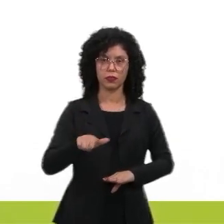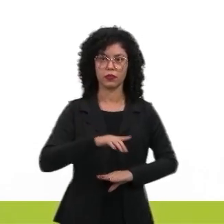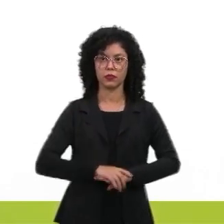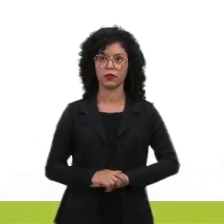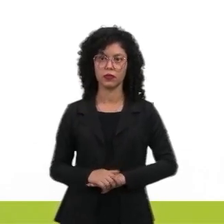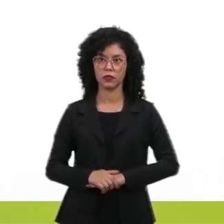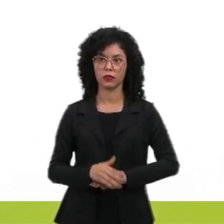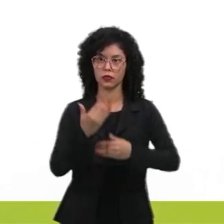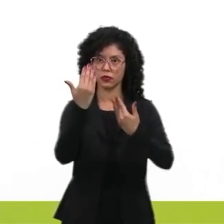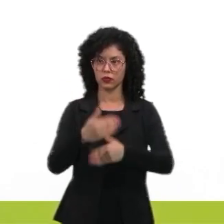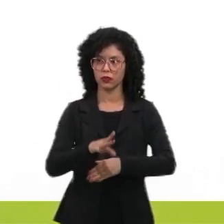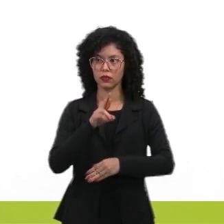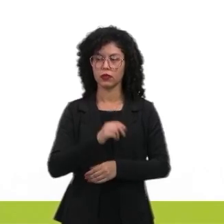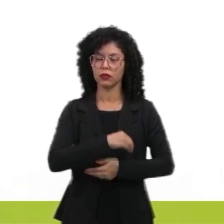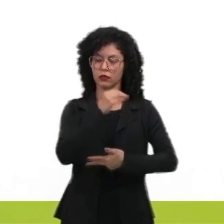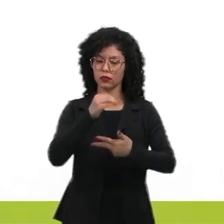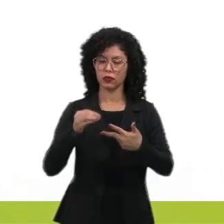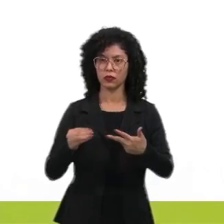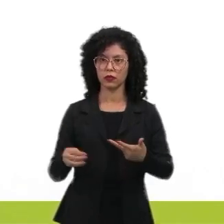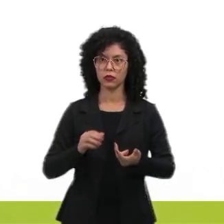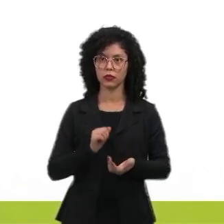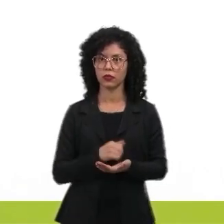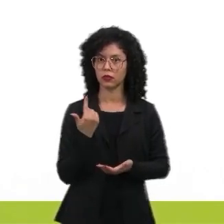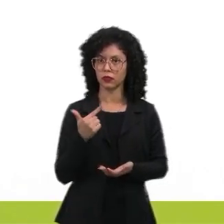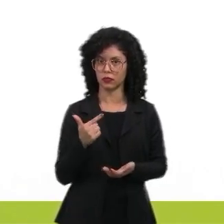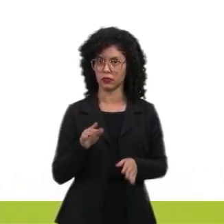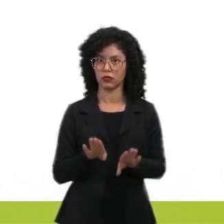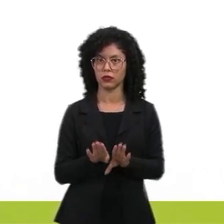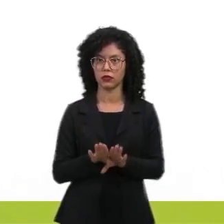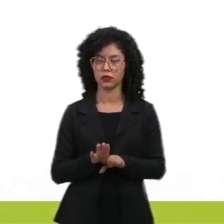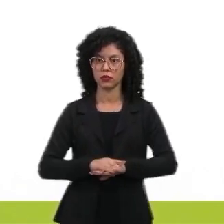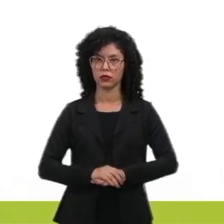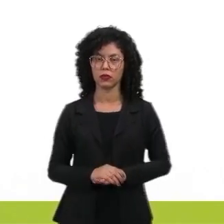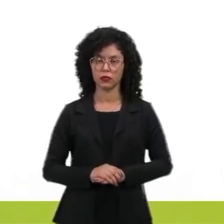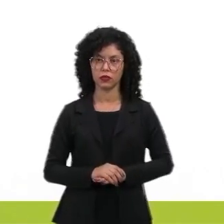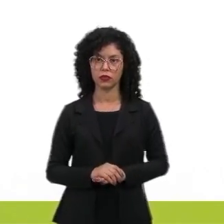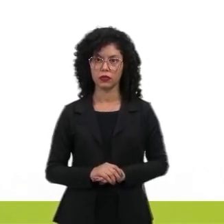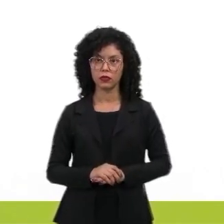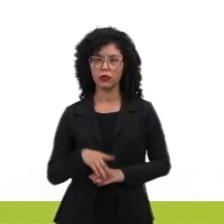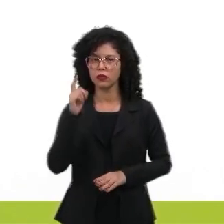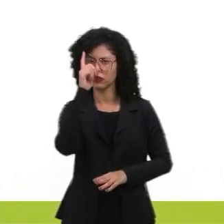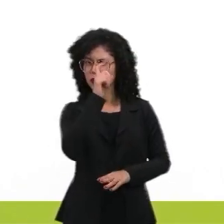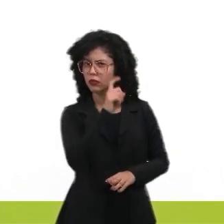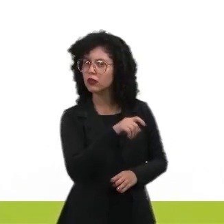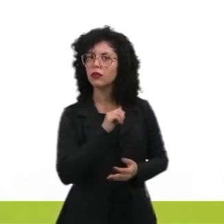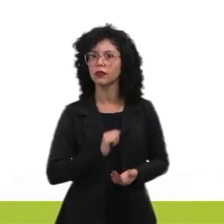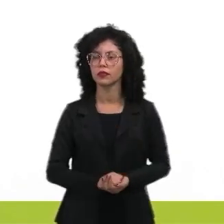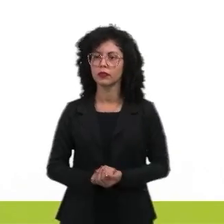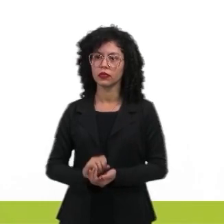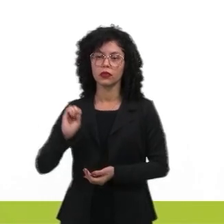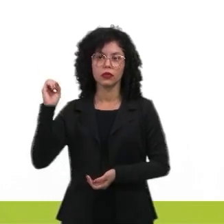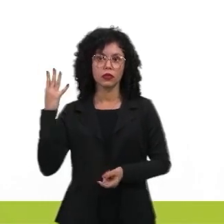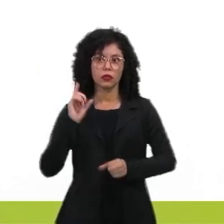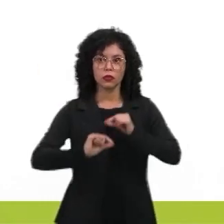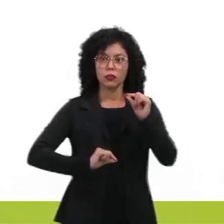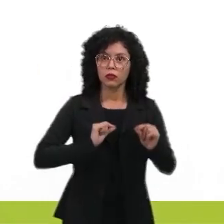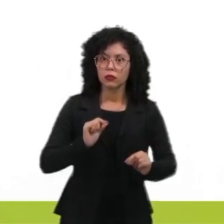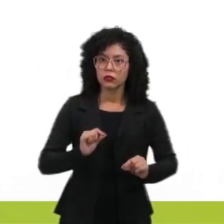do Enem. Dificilmente você vai abrir uma prova do Enem que não tenha problemas de escala, tá bom? Dificilmente isso vai acontecer. Professor, o que é